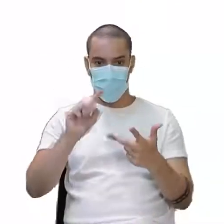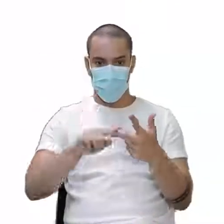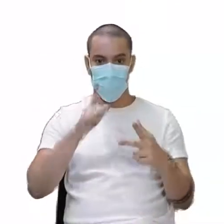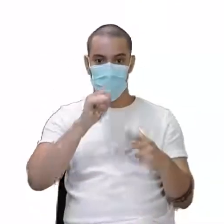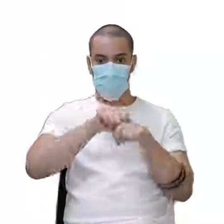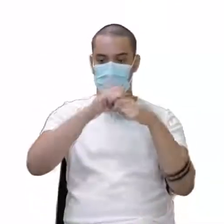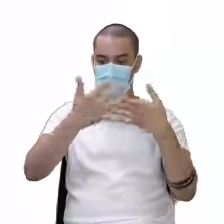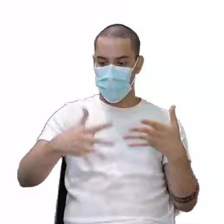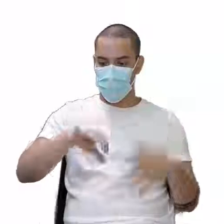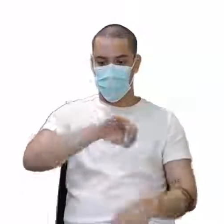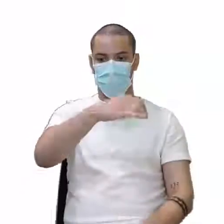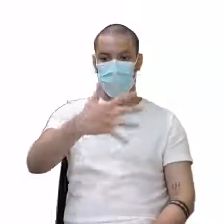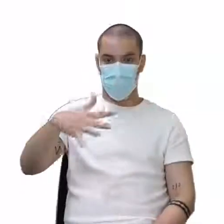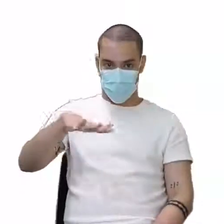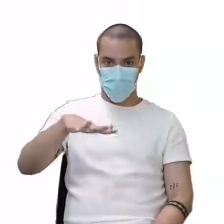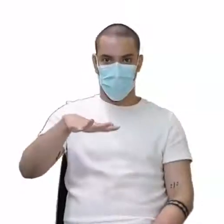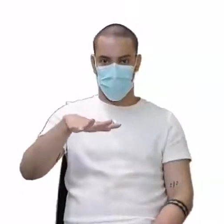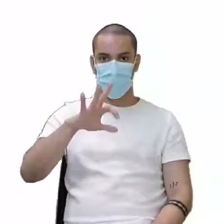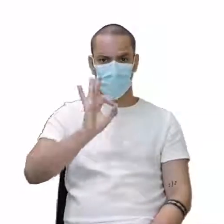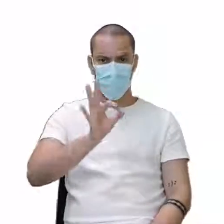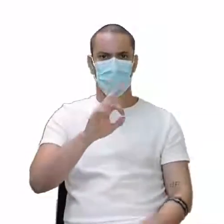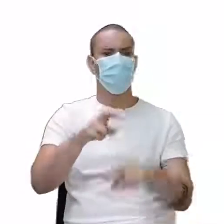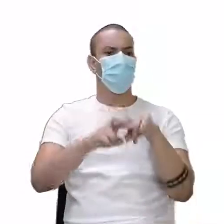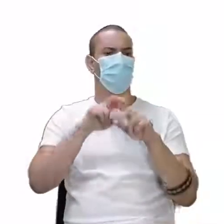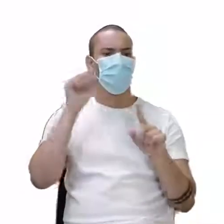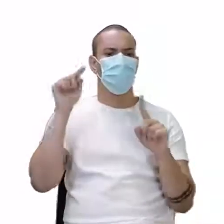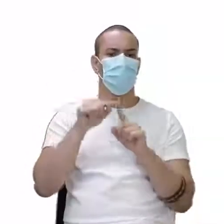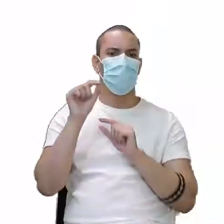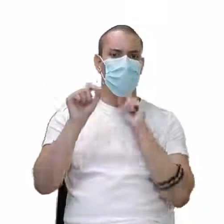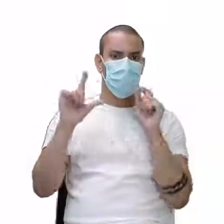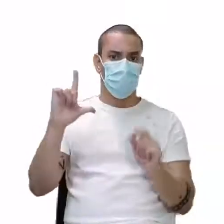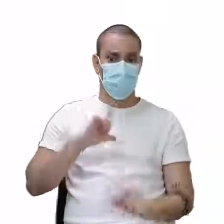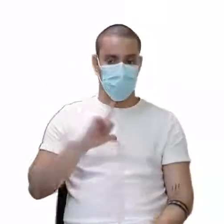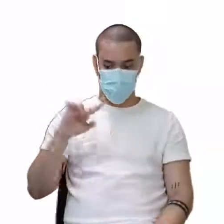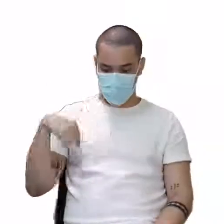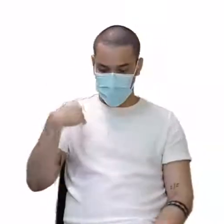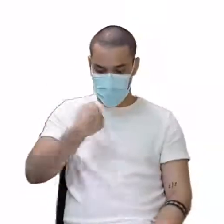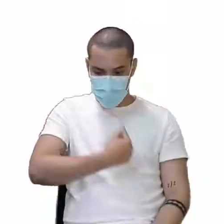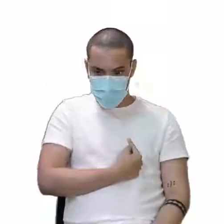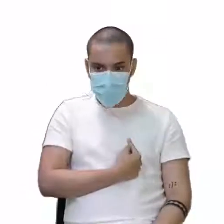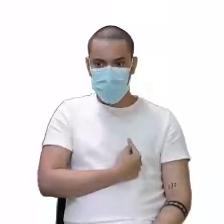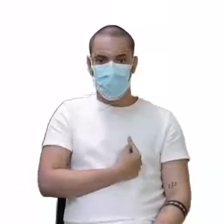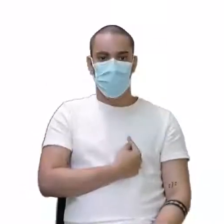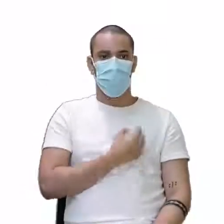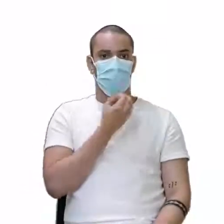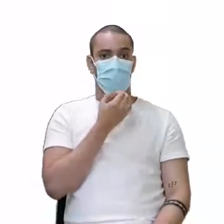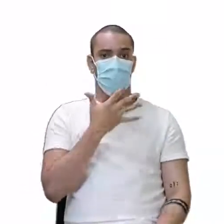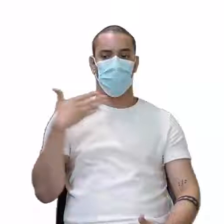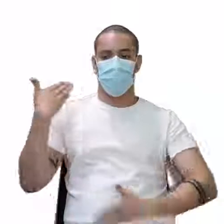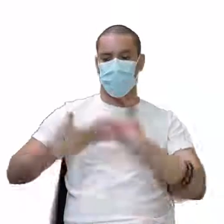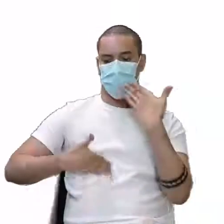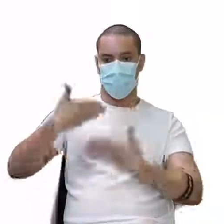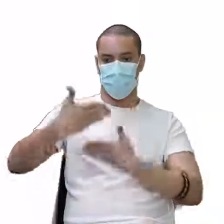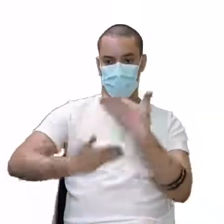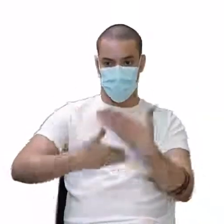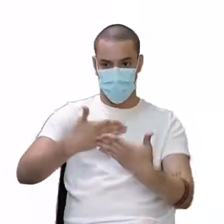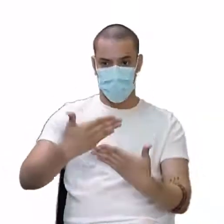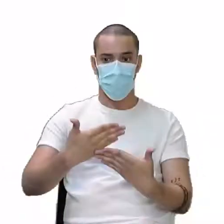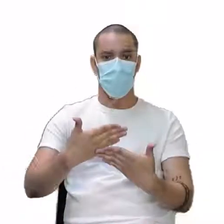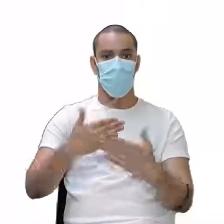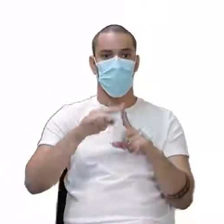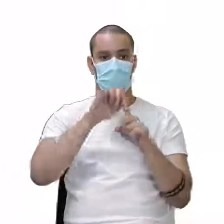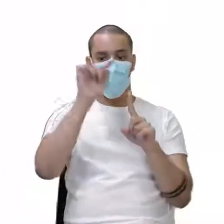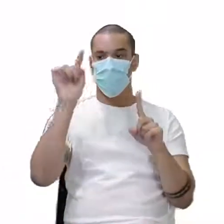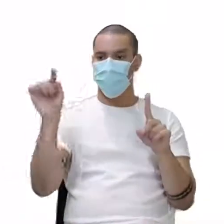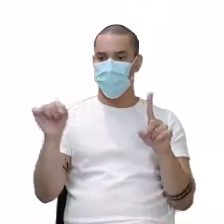mares e oceanos. Então, para que a gente tenha um bom processo